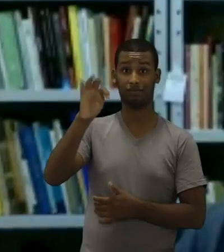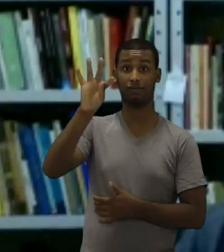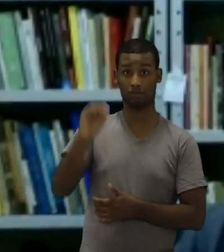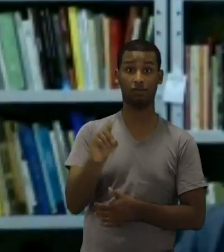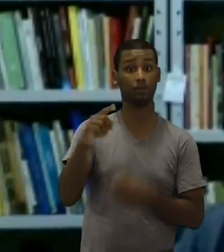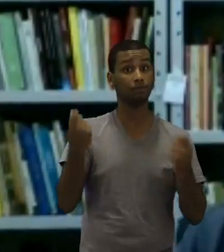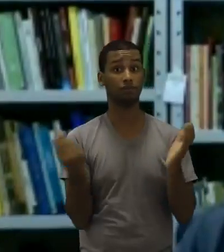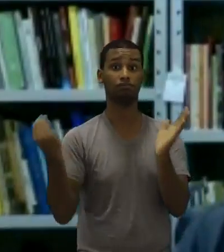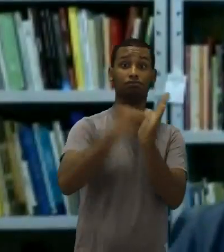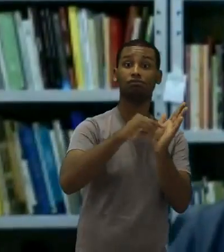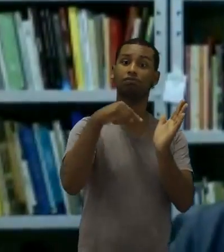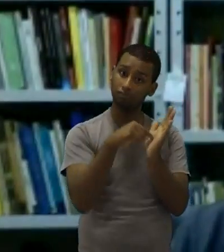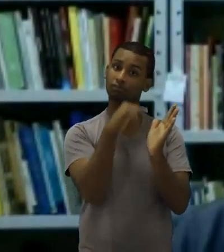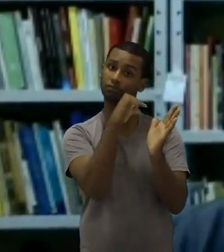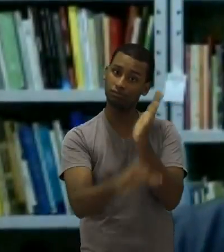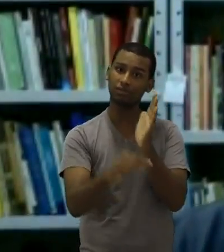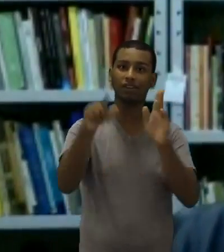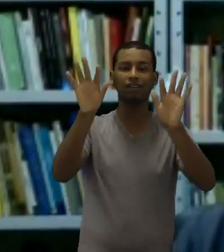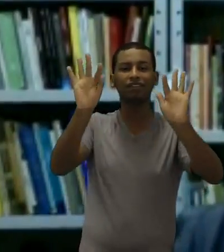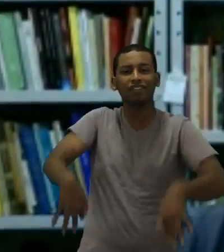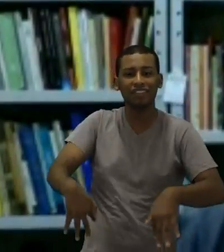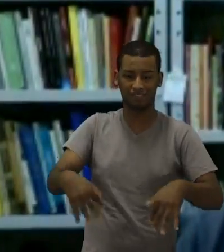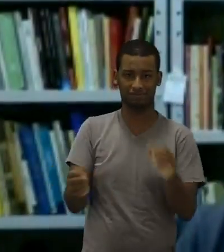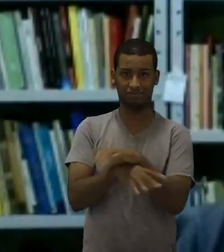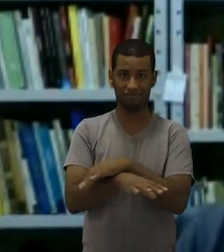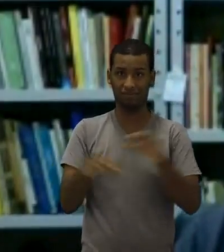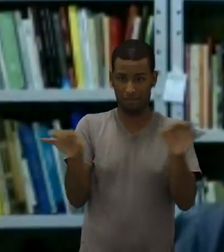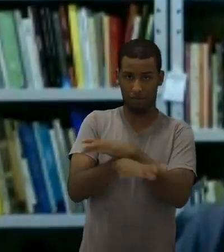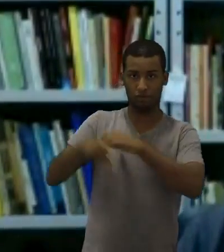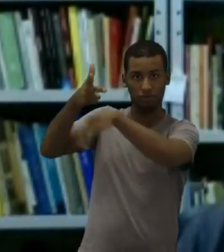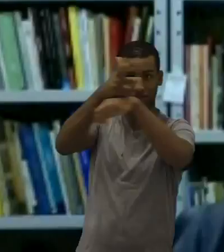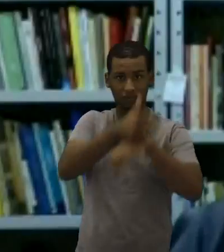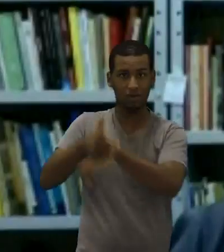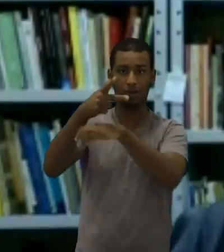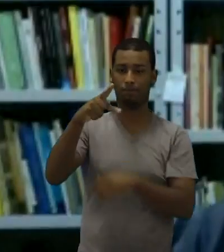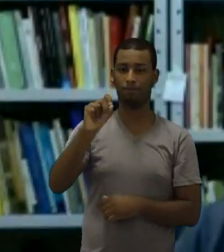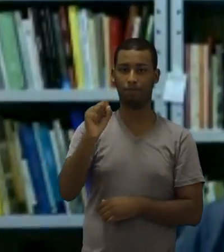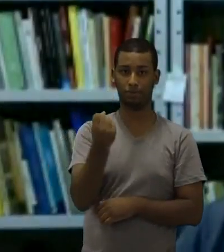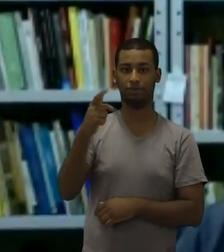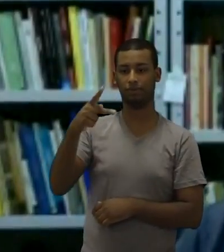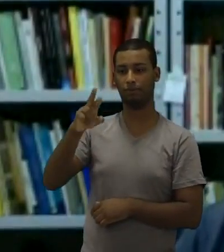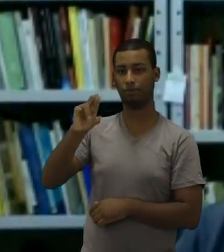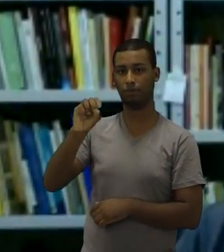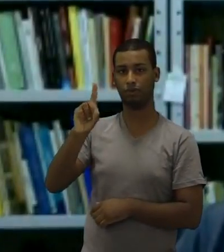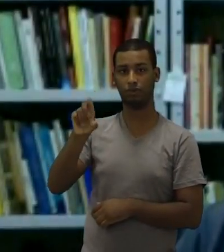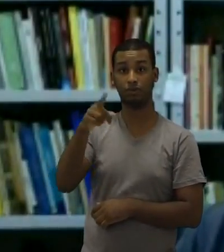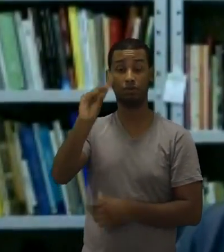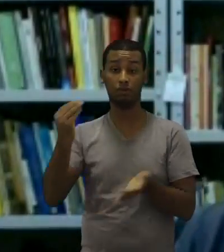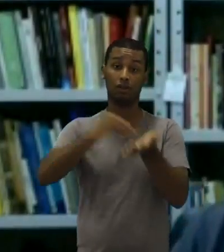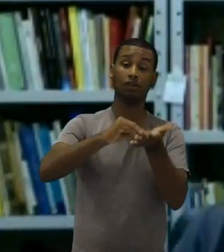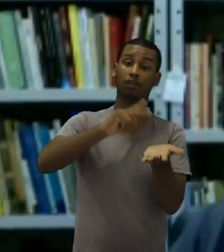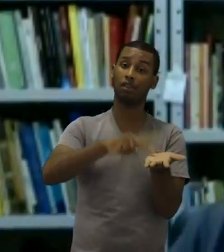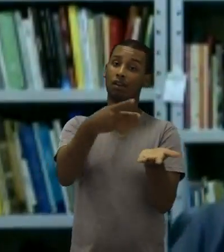pé, ele tem que incluir lá na página de pós-produção, é uma tradução. Do mesmo jeito que ele põe